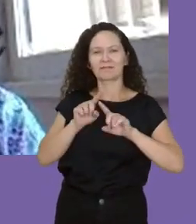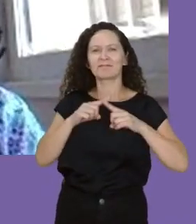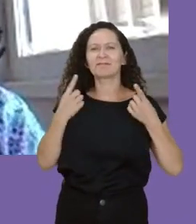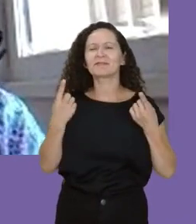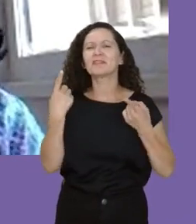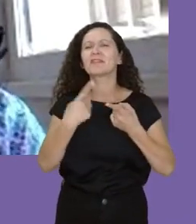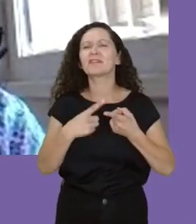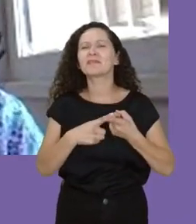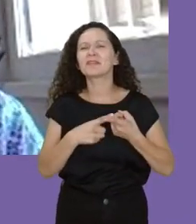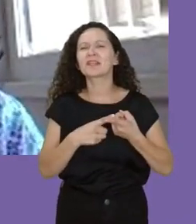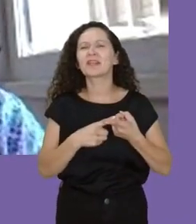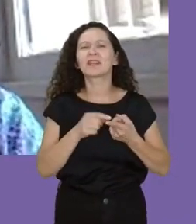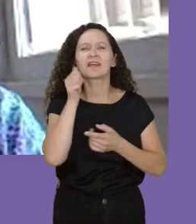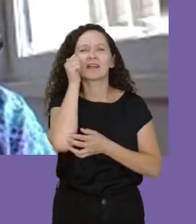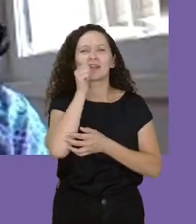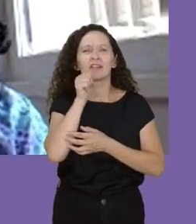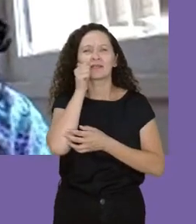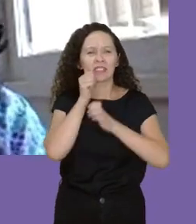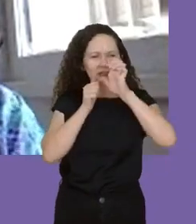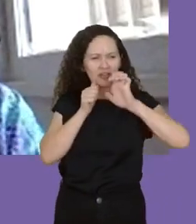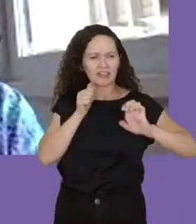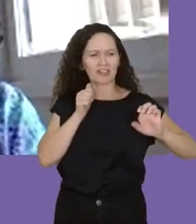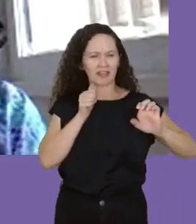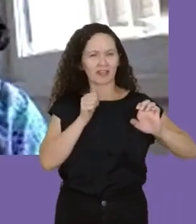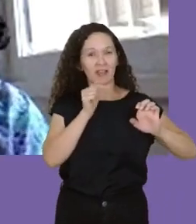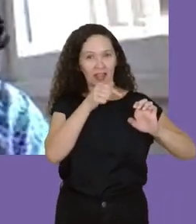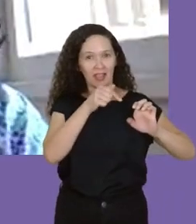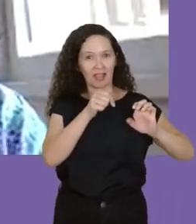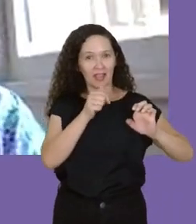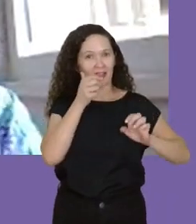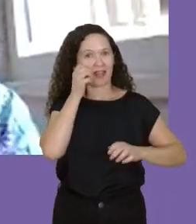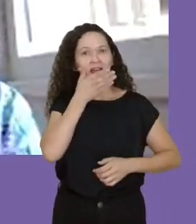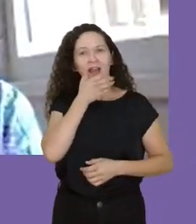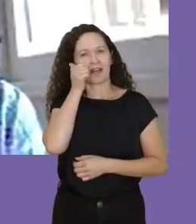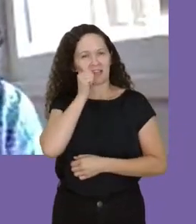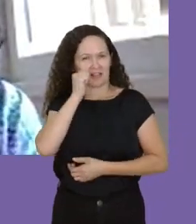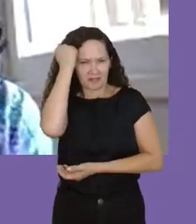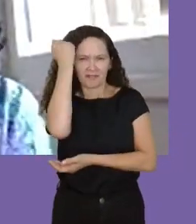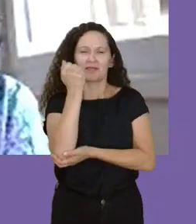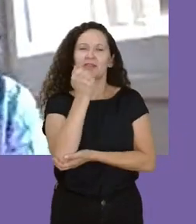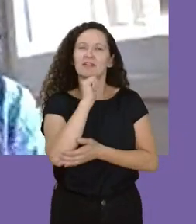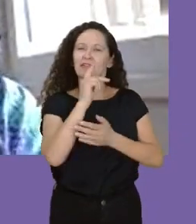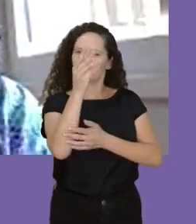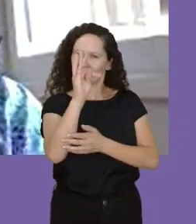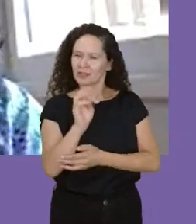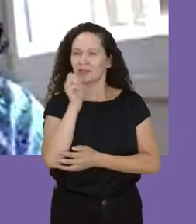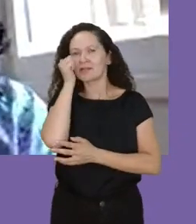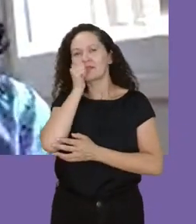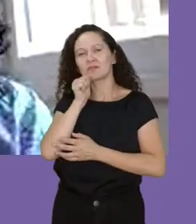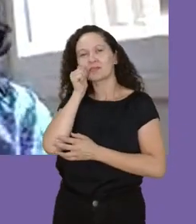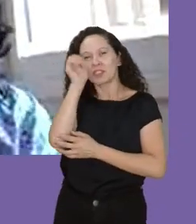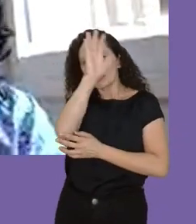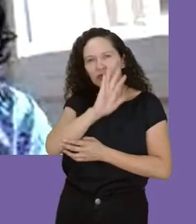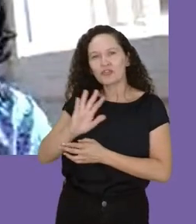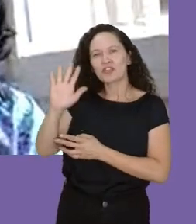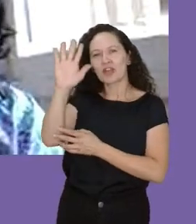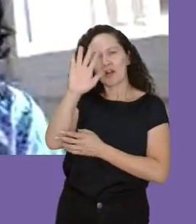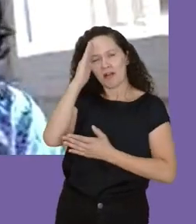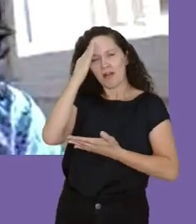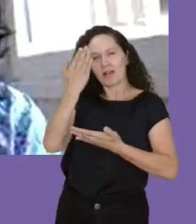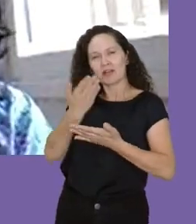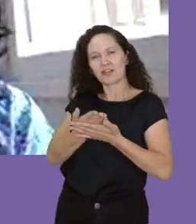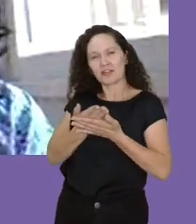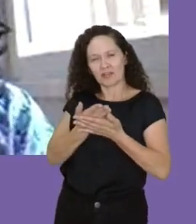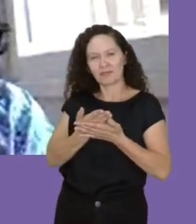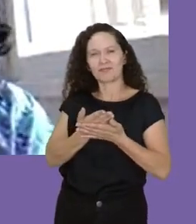por que são as mulheres de esquerda, são as mulheres feministas, são as mulheres do PT, são as mulheres